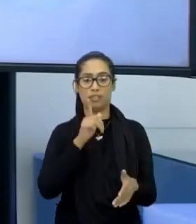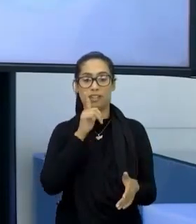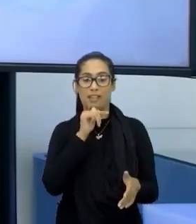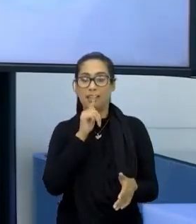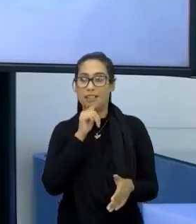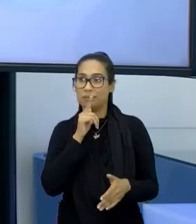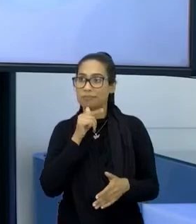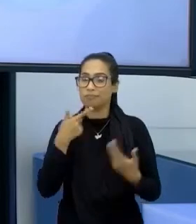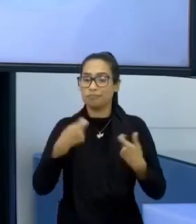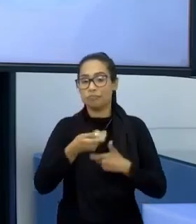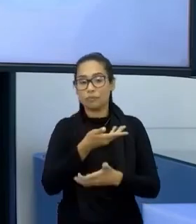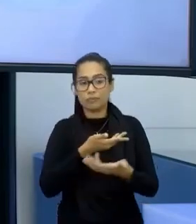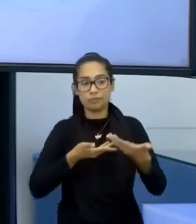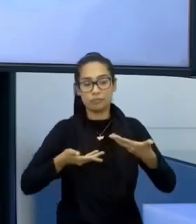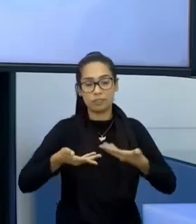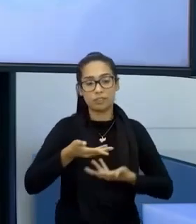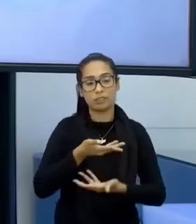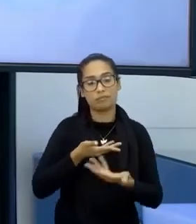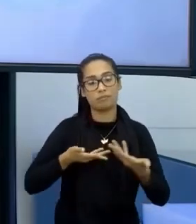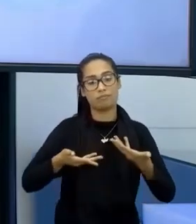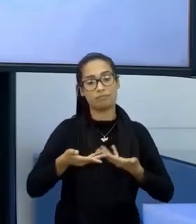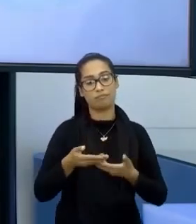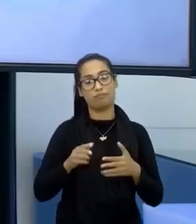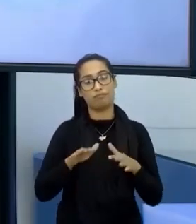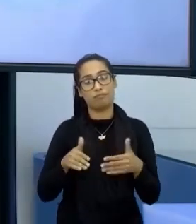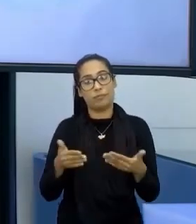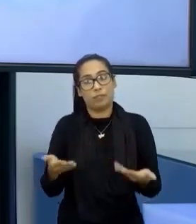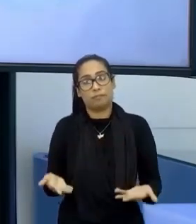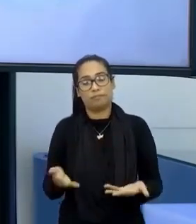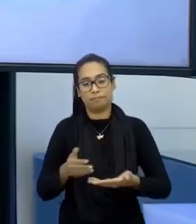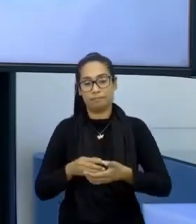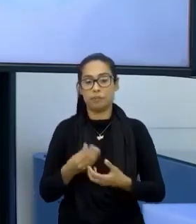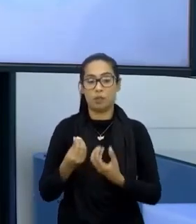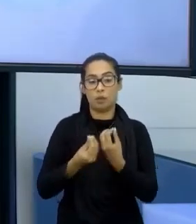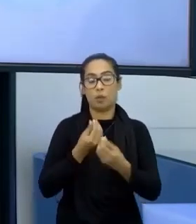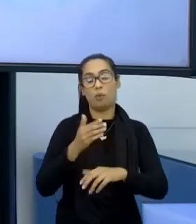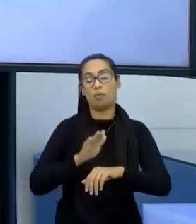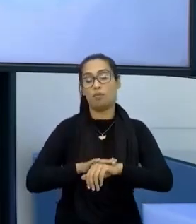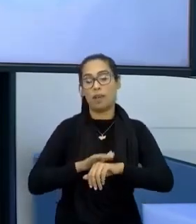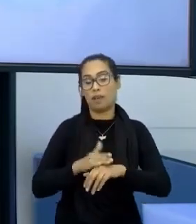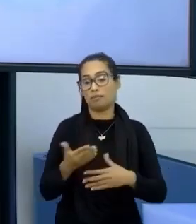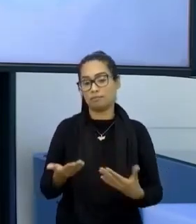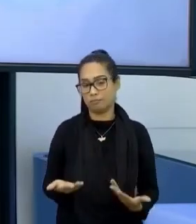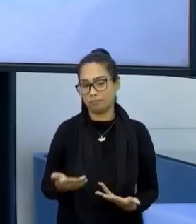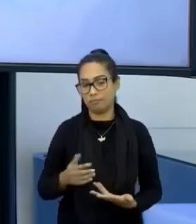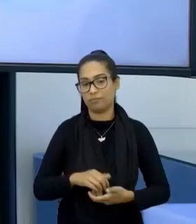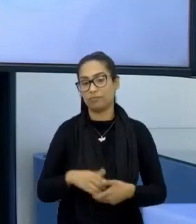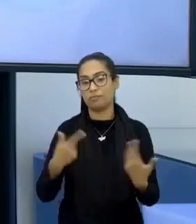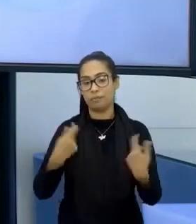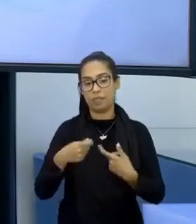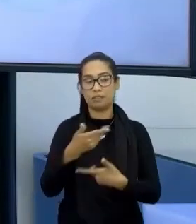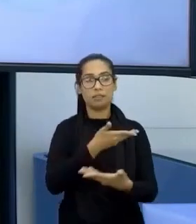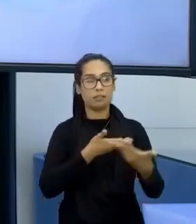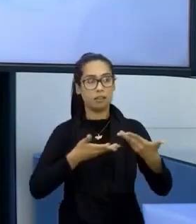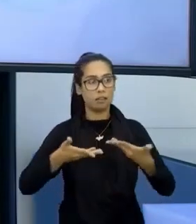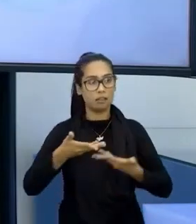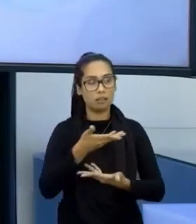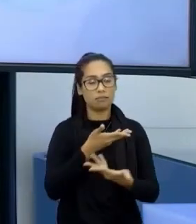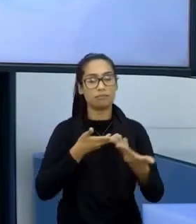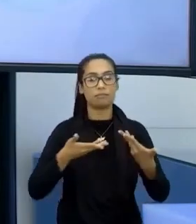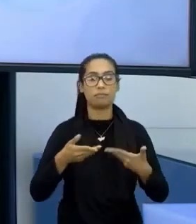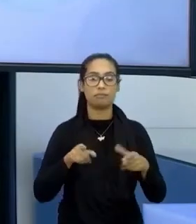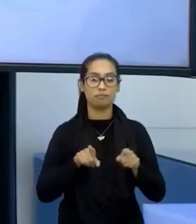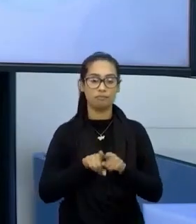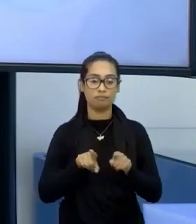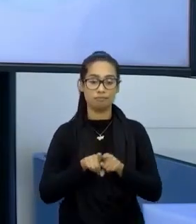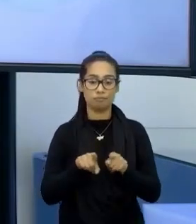seja utilizada no abastecimento de uma cidade, né? Então, aquela água pode passar por um tratamento, pode passar por uma série de coisas, mas ela